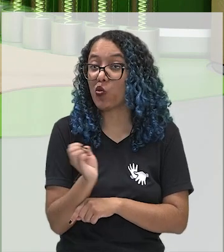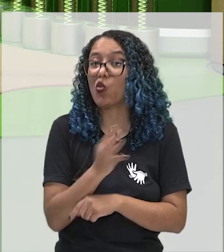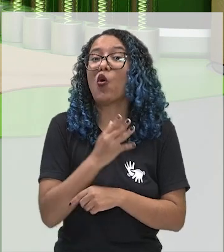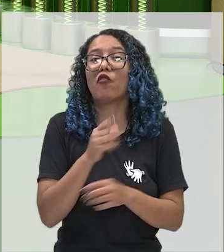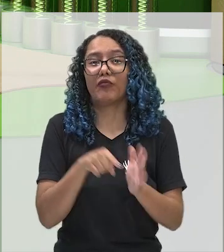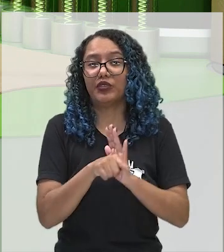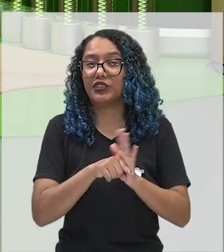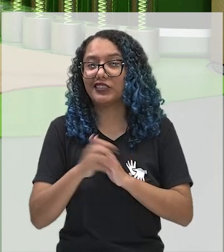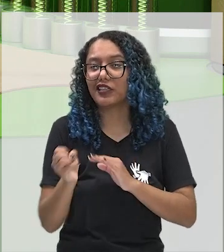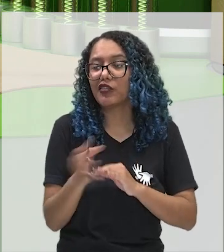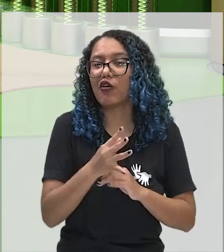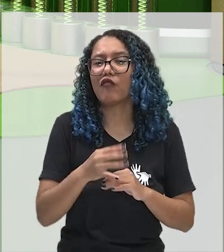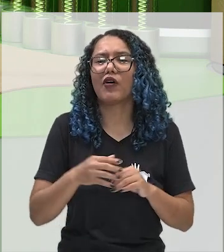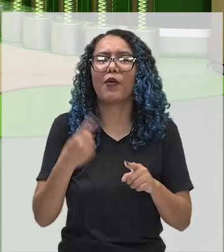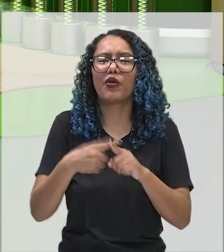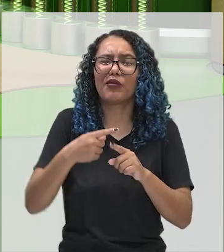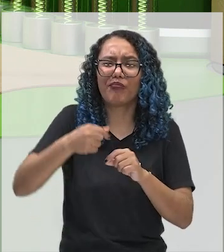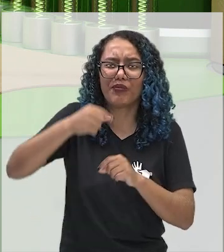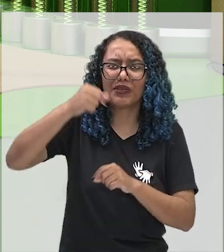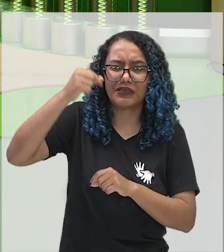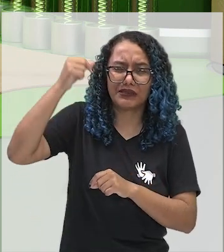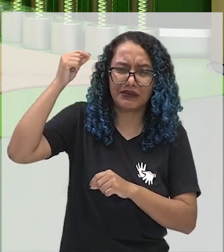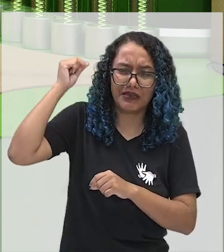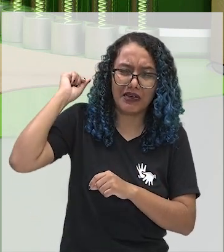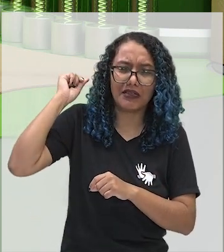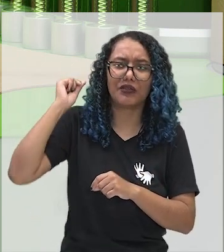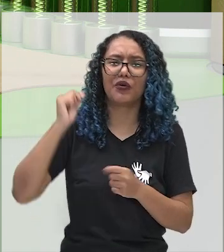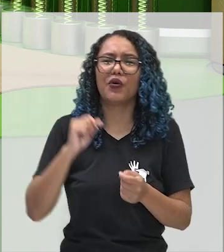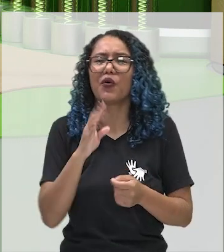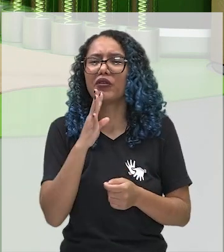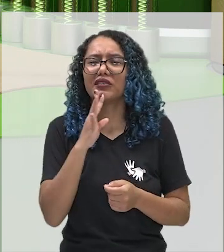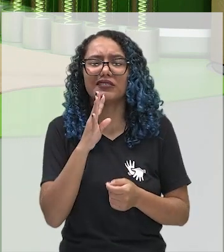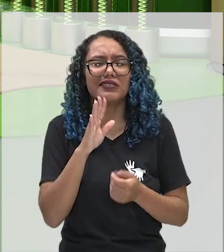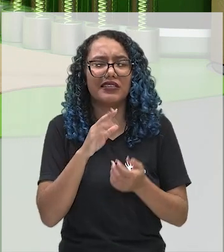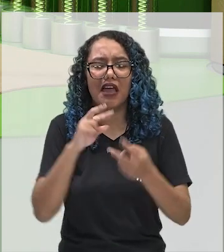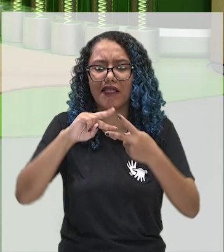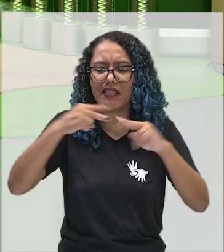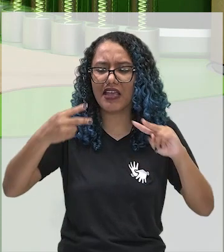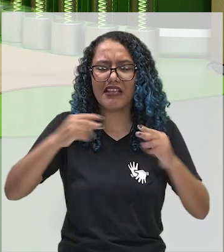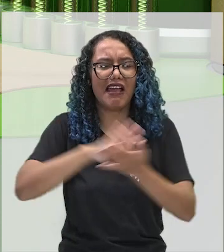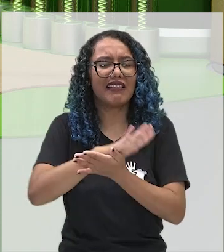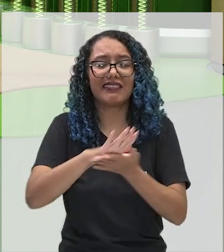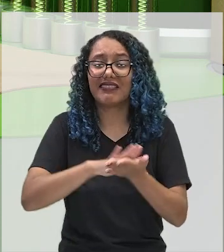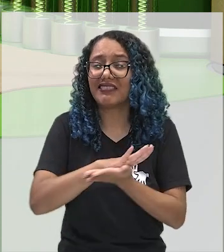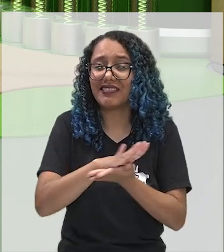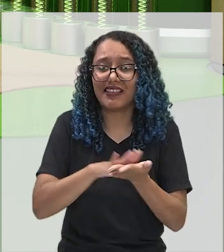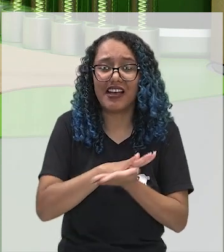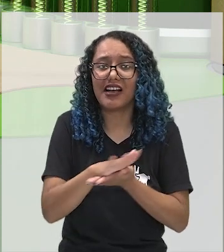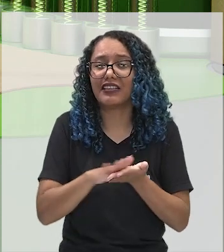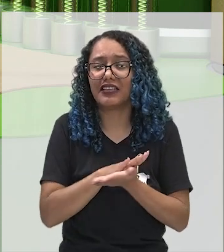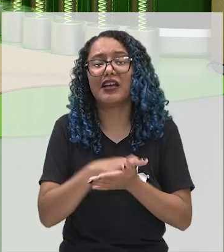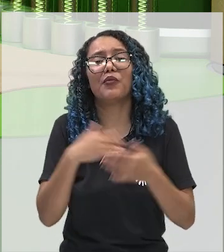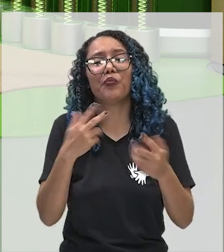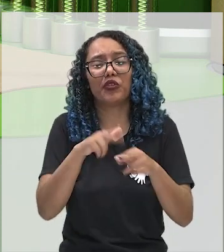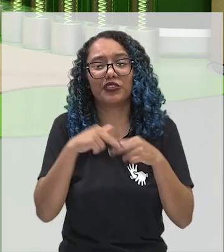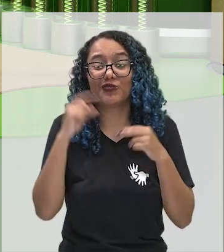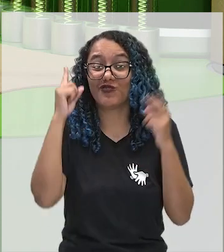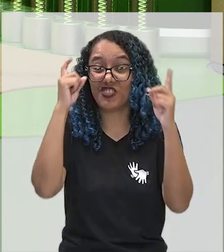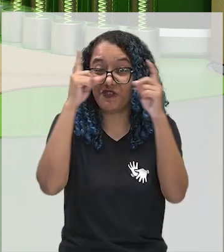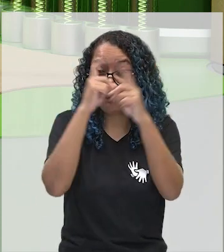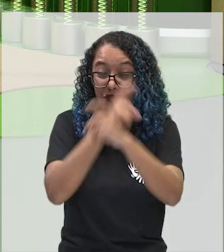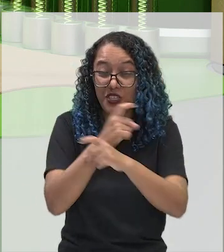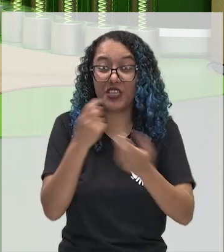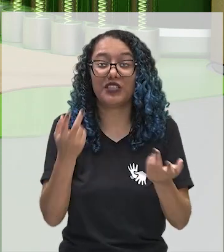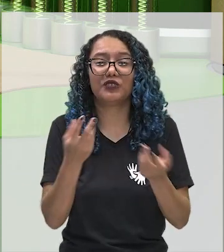atrás mesmo, a gente não tinha esse conhecimento sobre DNA. Então era mais difícil classificar um ser vivo e era também